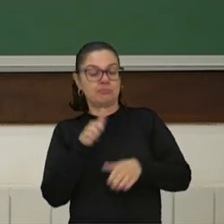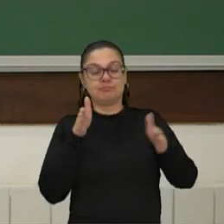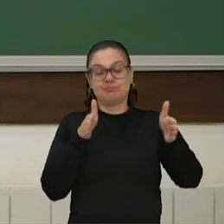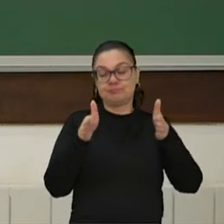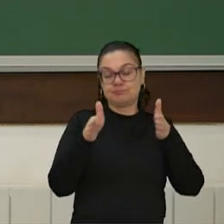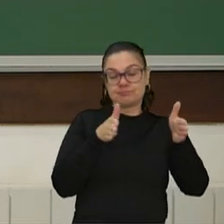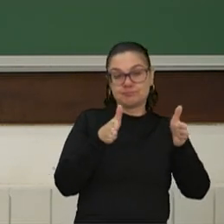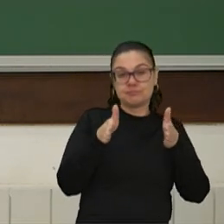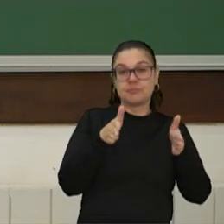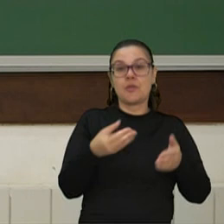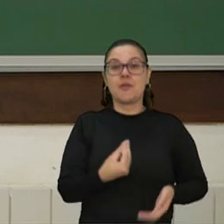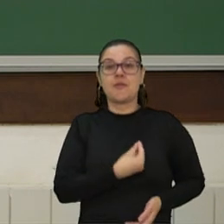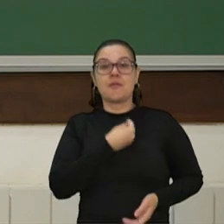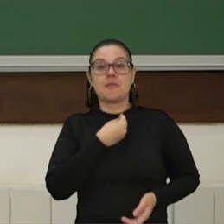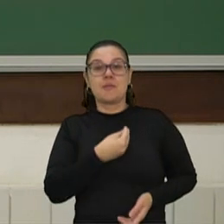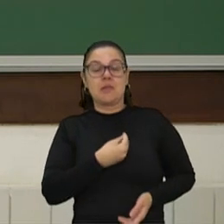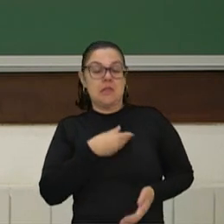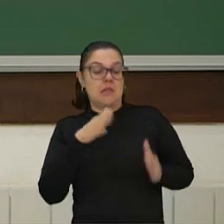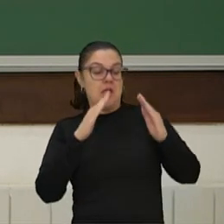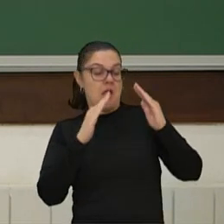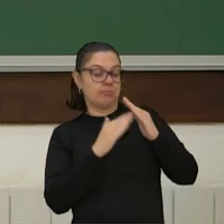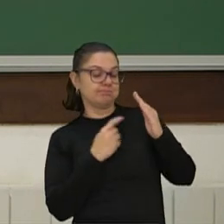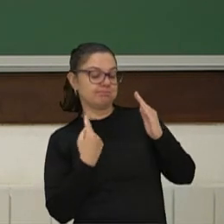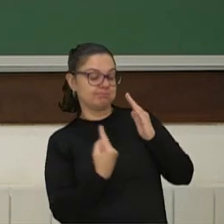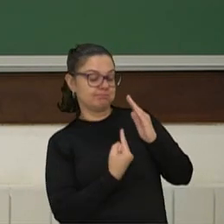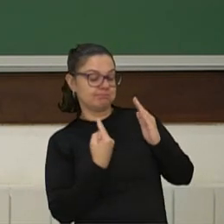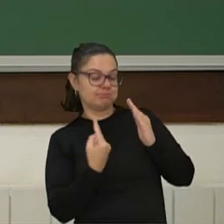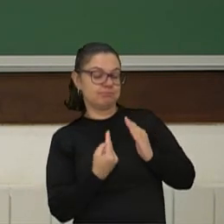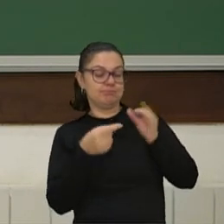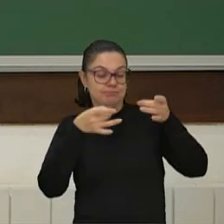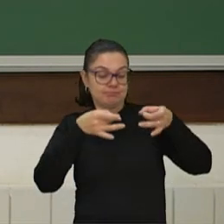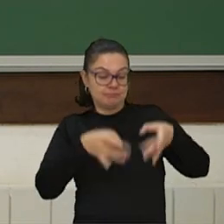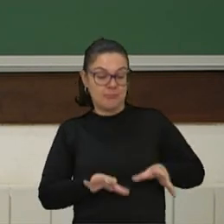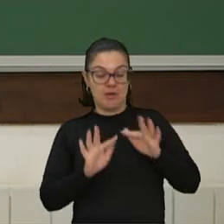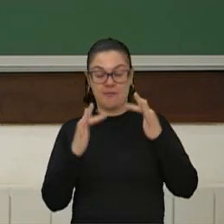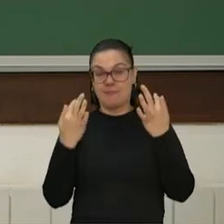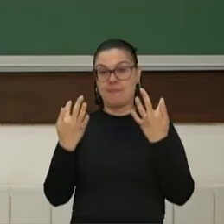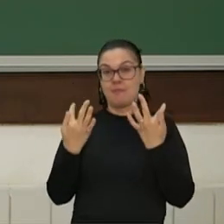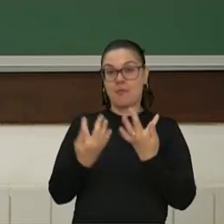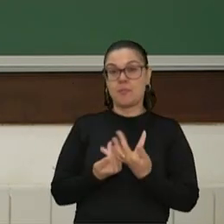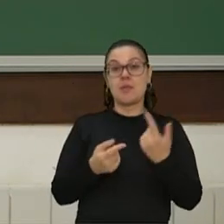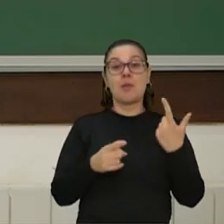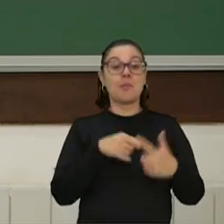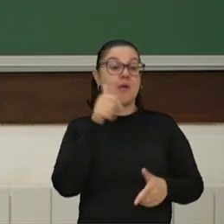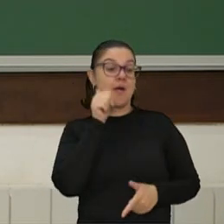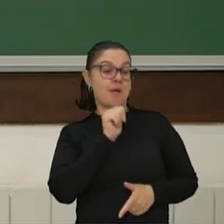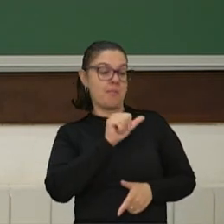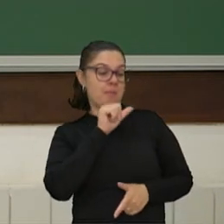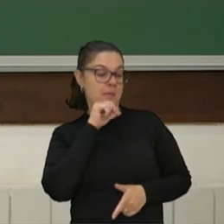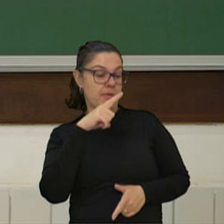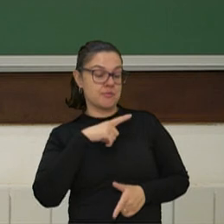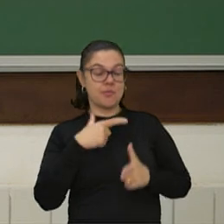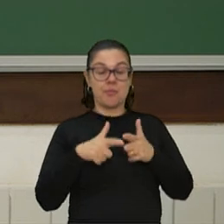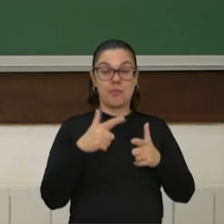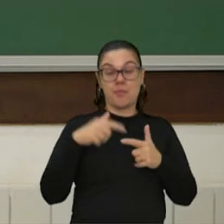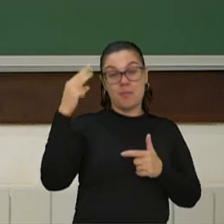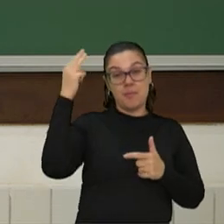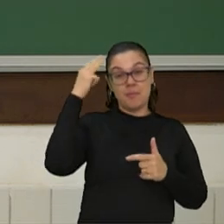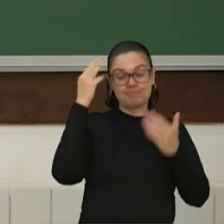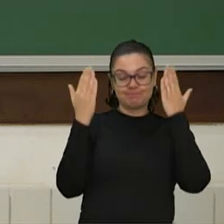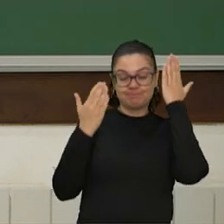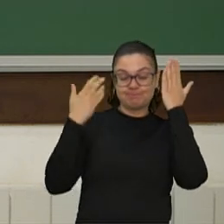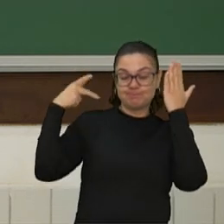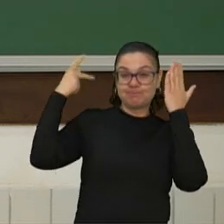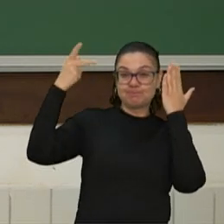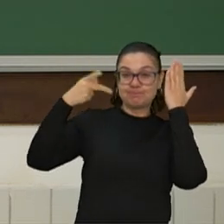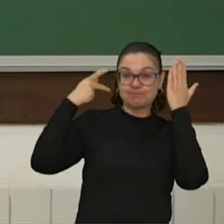do tempo vivendo em orfanatos e em casas de famílias, porque a mãe dela tinha um problema psicológico e passava